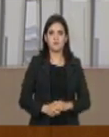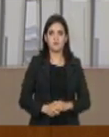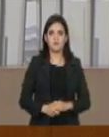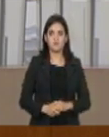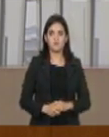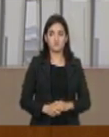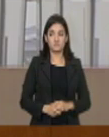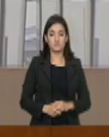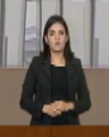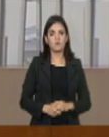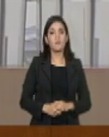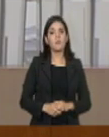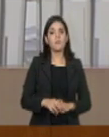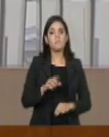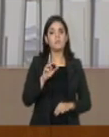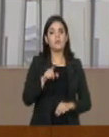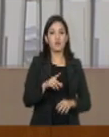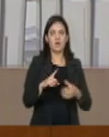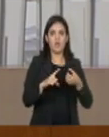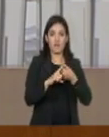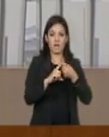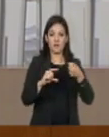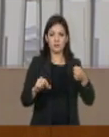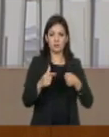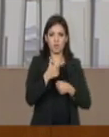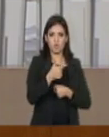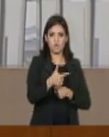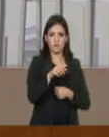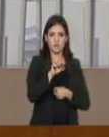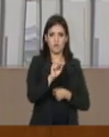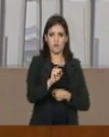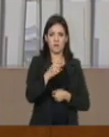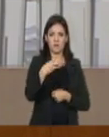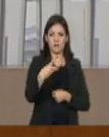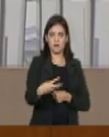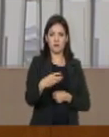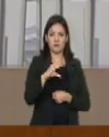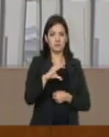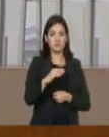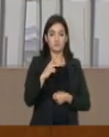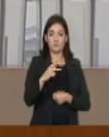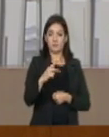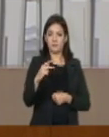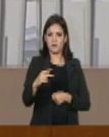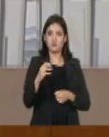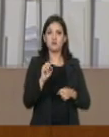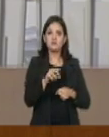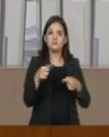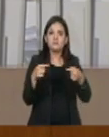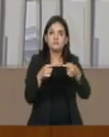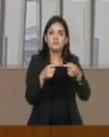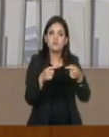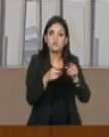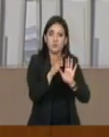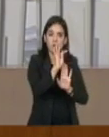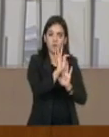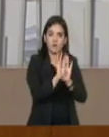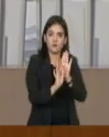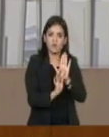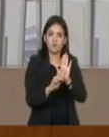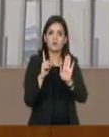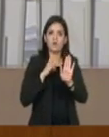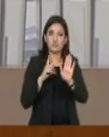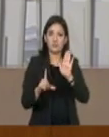A compatibilidade do artigo 283 do CPP na redação dada por lei